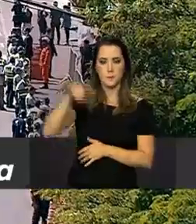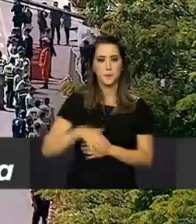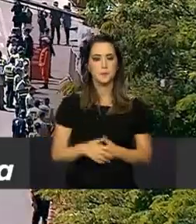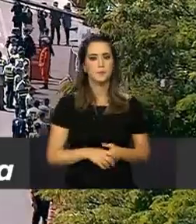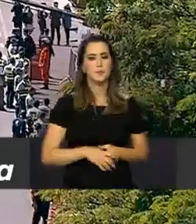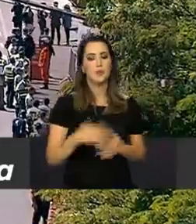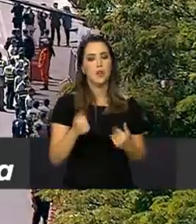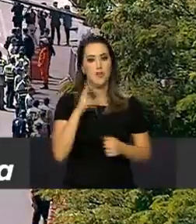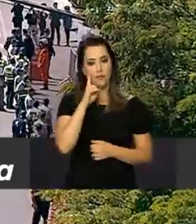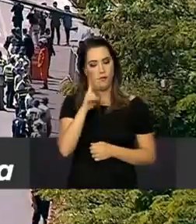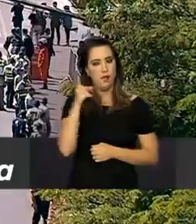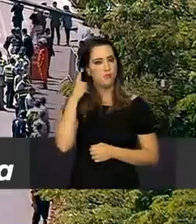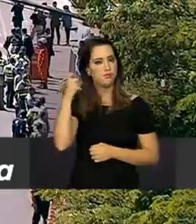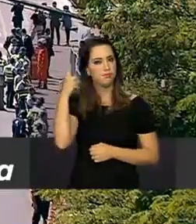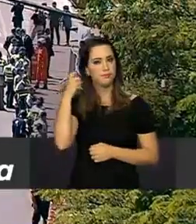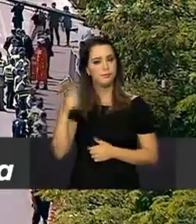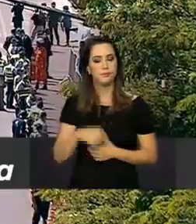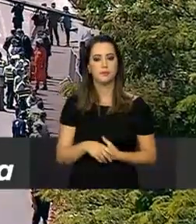Vamos ouvir, né?